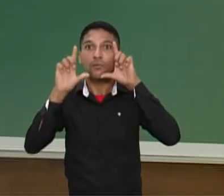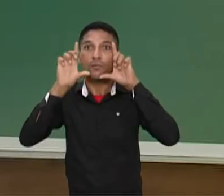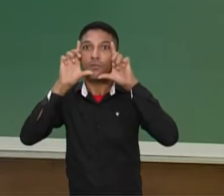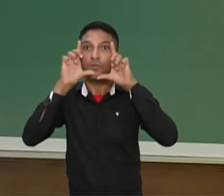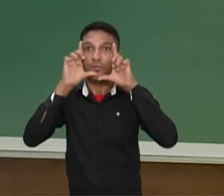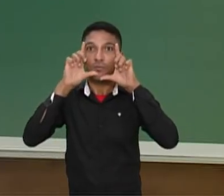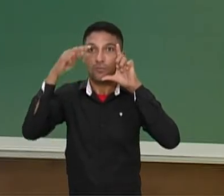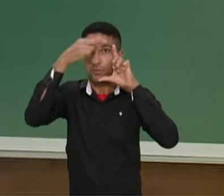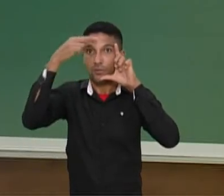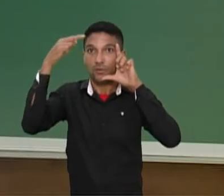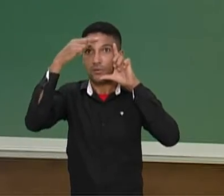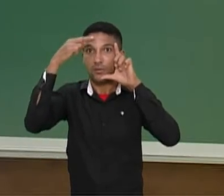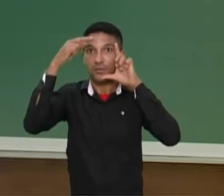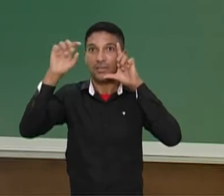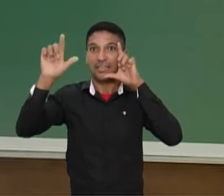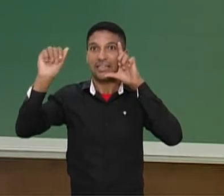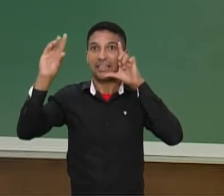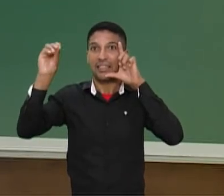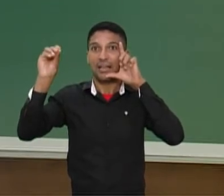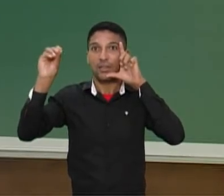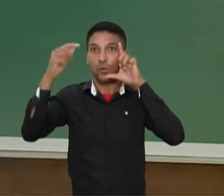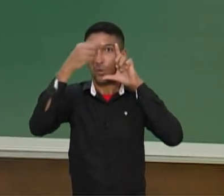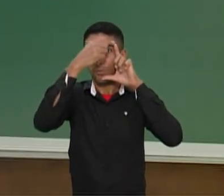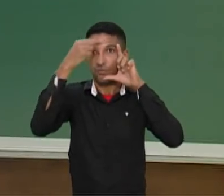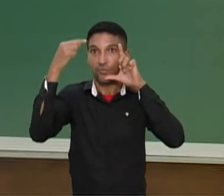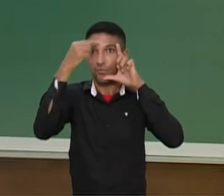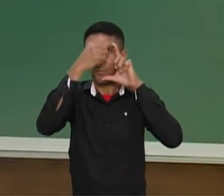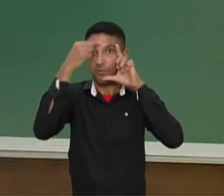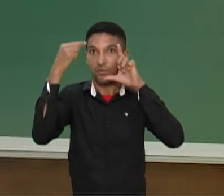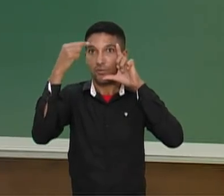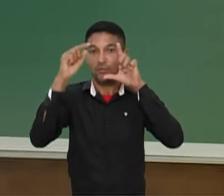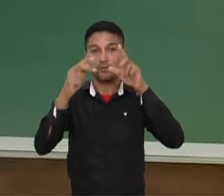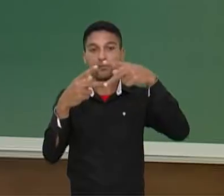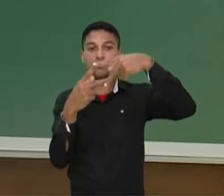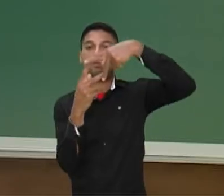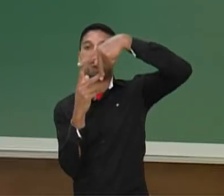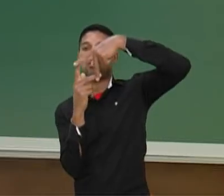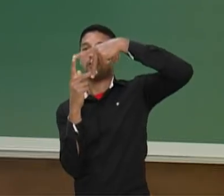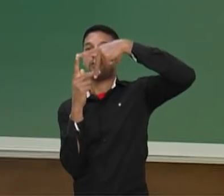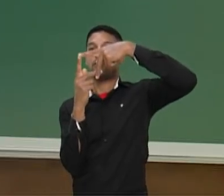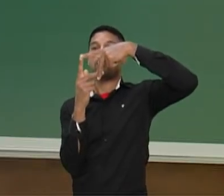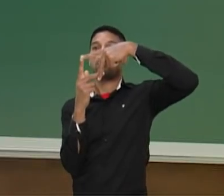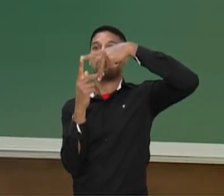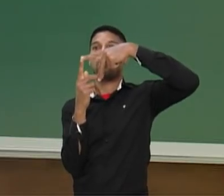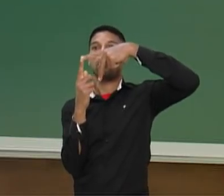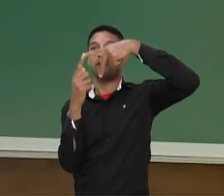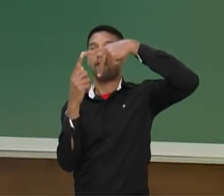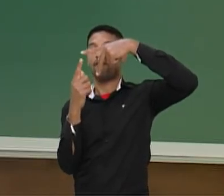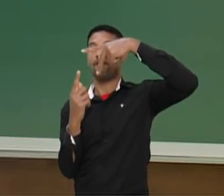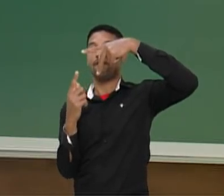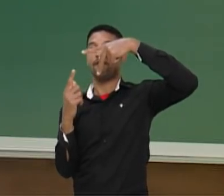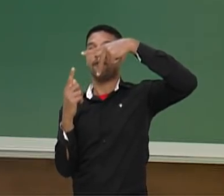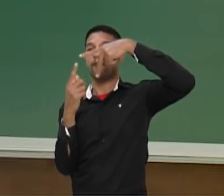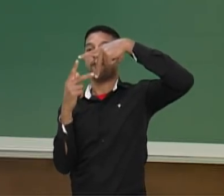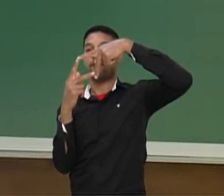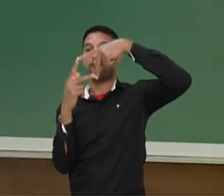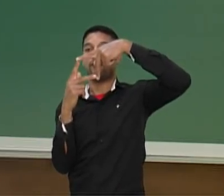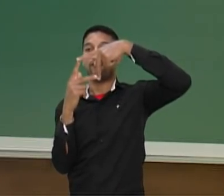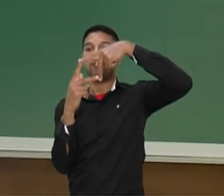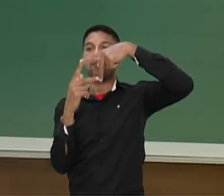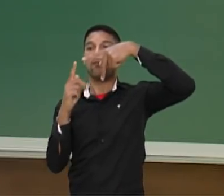iguais. Todos os lados têm a mesma medida. Então, ele disse que o perímetro do quadrado é 20A mais 4. Ele